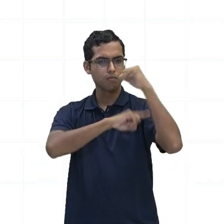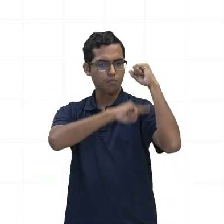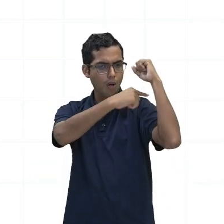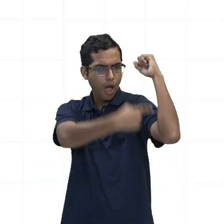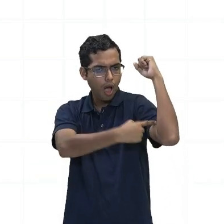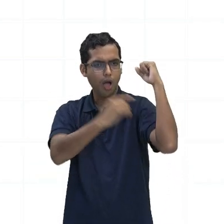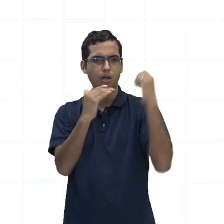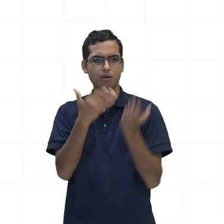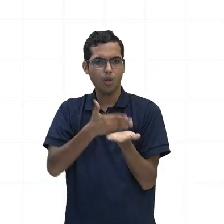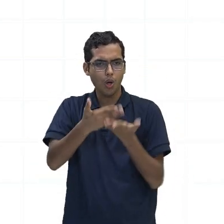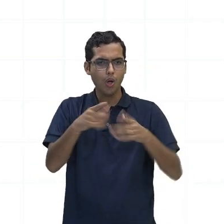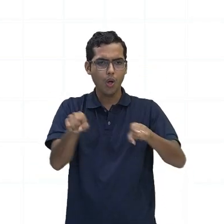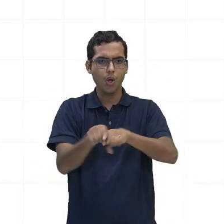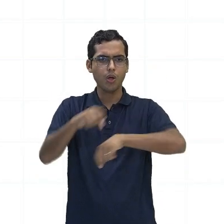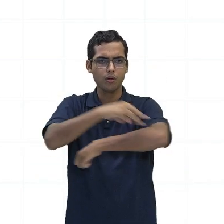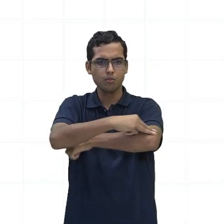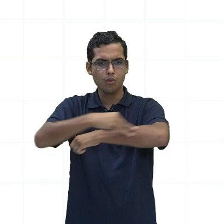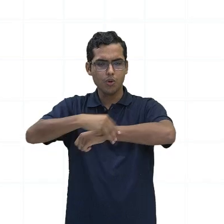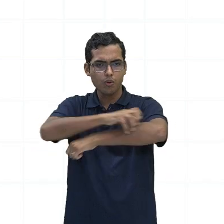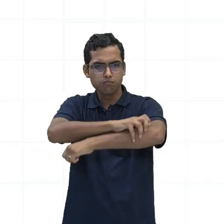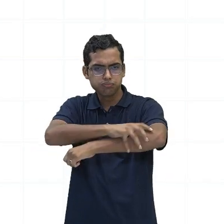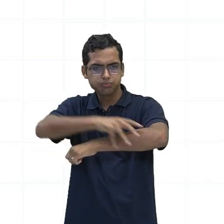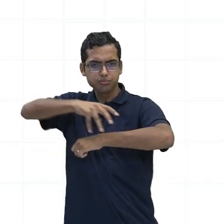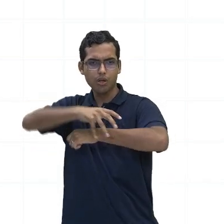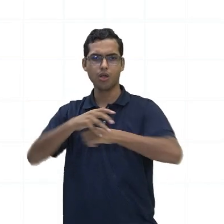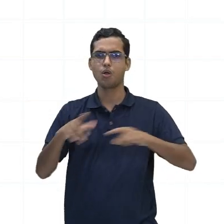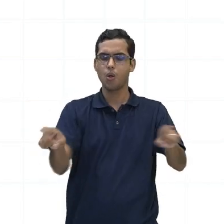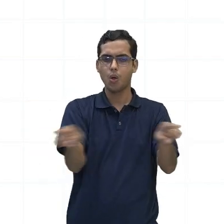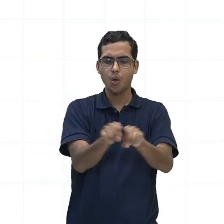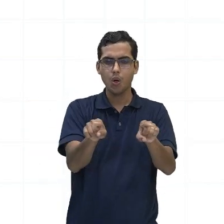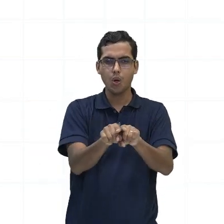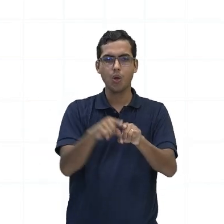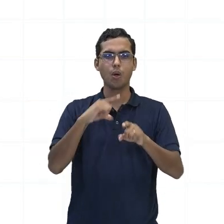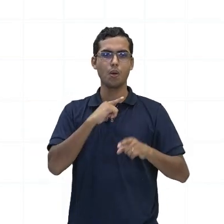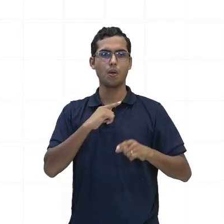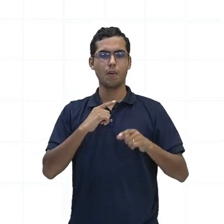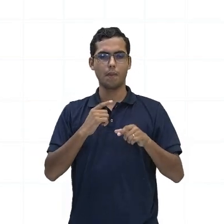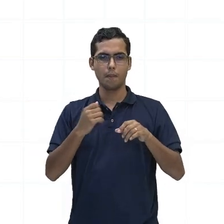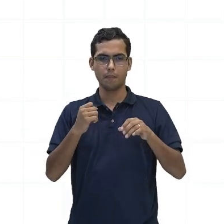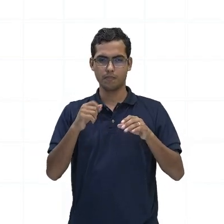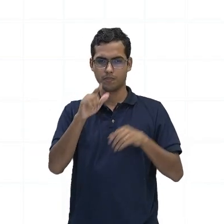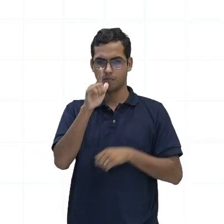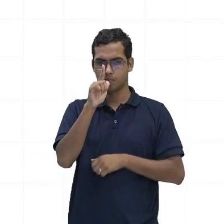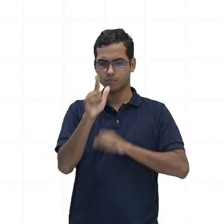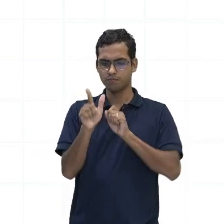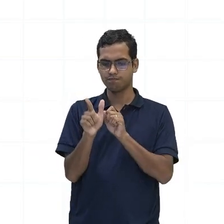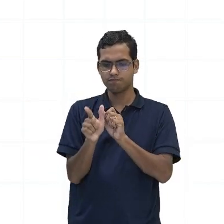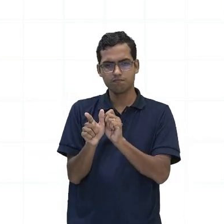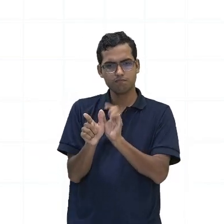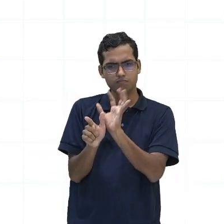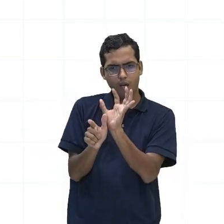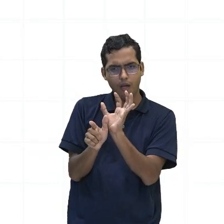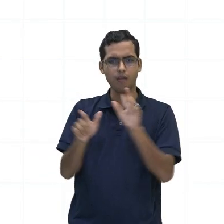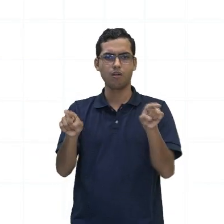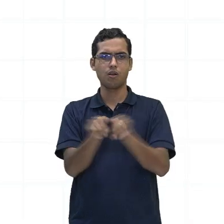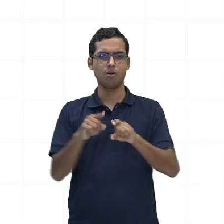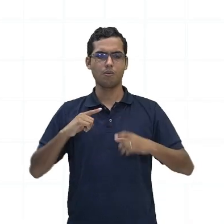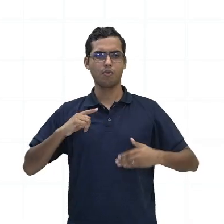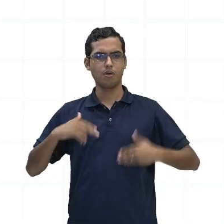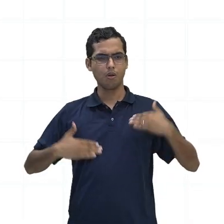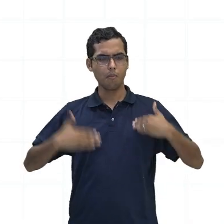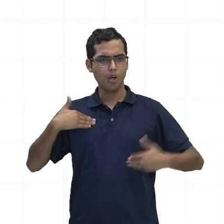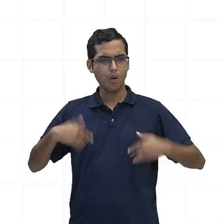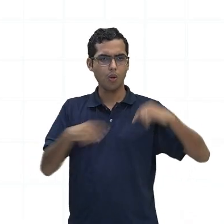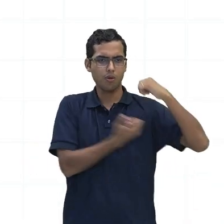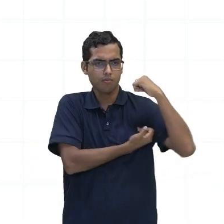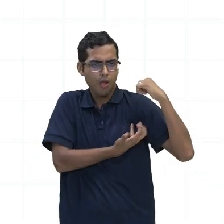pelos pubianos e axilares. Outras transformações é que se iniciam as ejaculações e, portanto, a